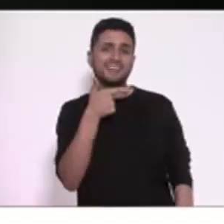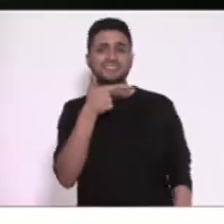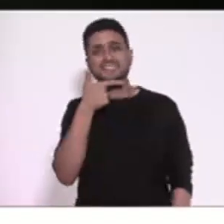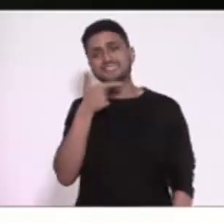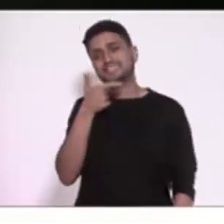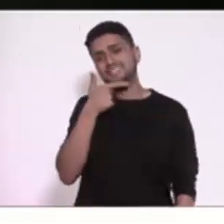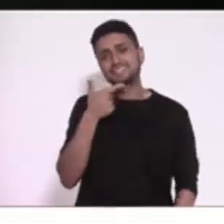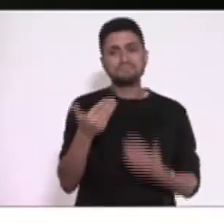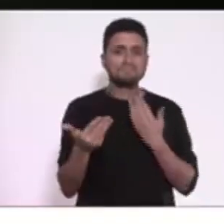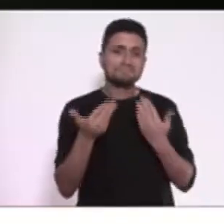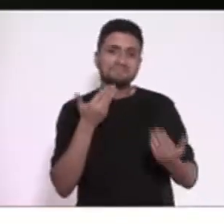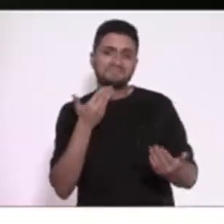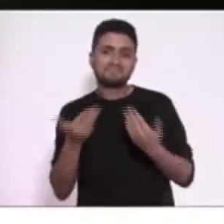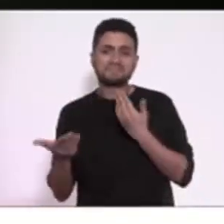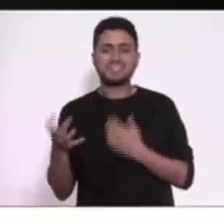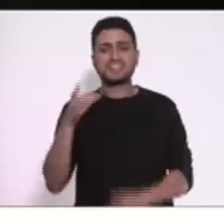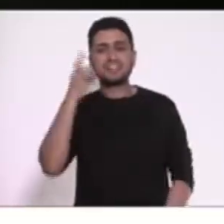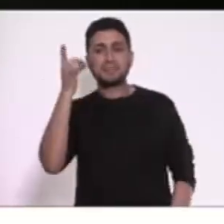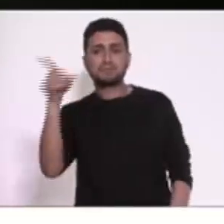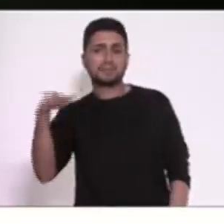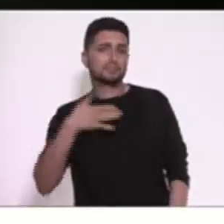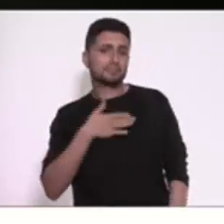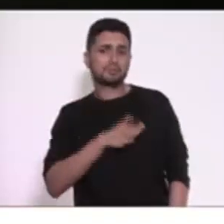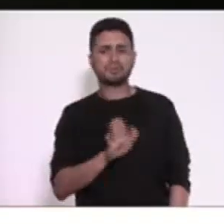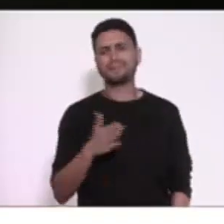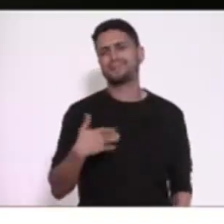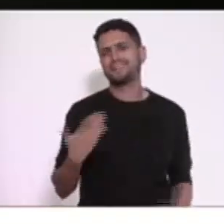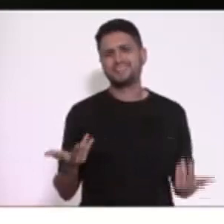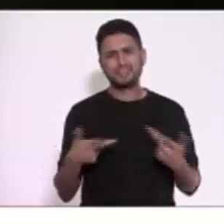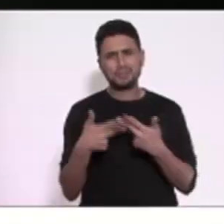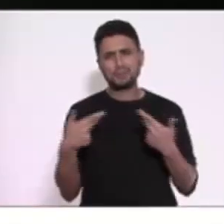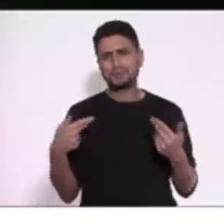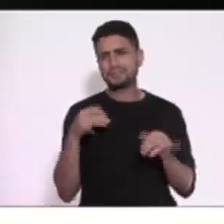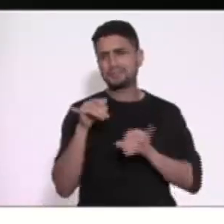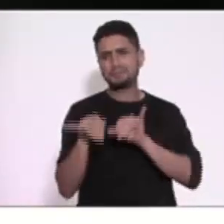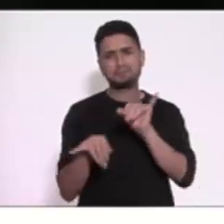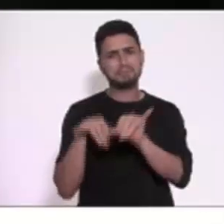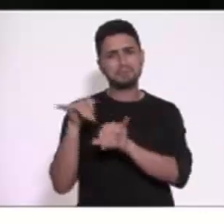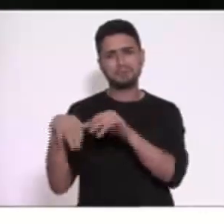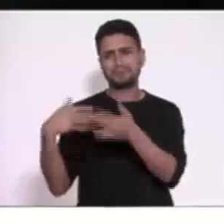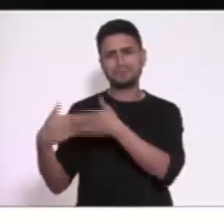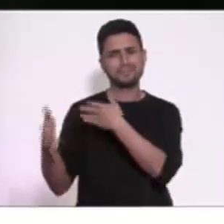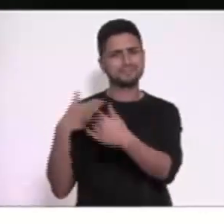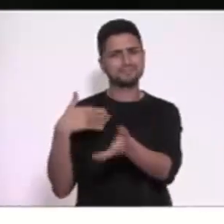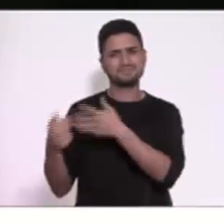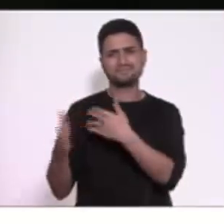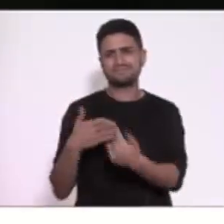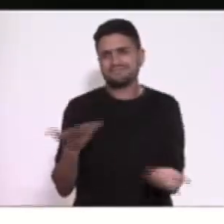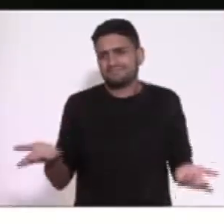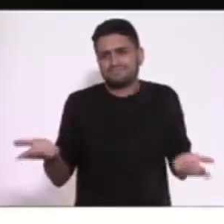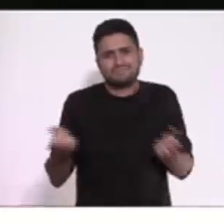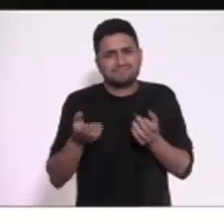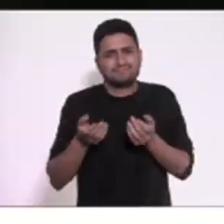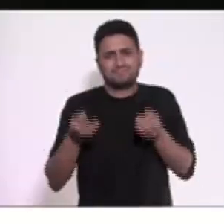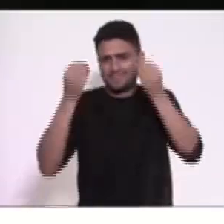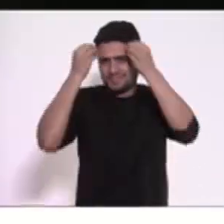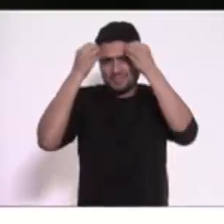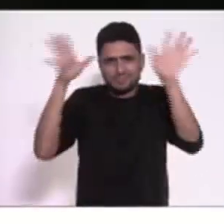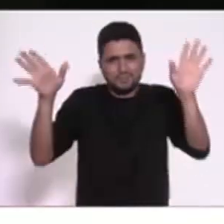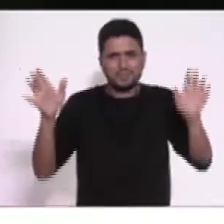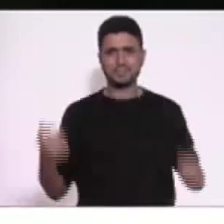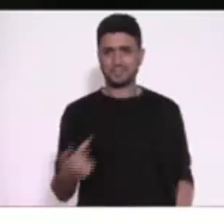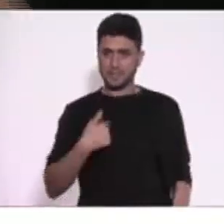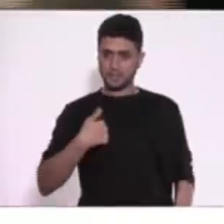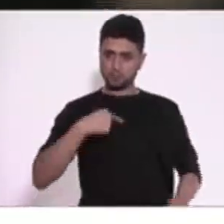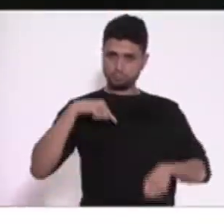não gostou ou não gosta de mim. Que coisa irrelevante. Eu não estou aqui para deputado gostar de mim, não. Eu estou aqui para fazer leis